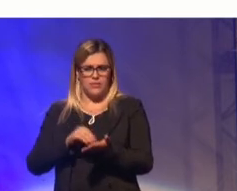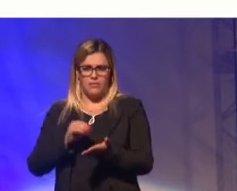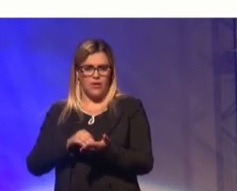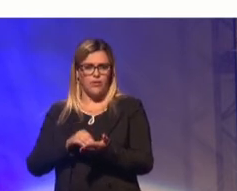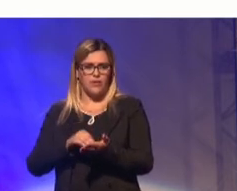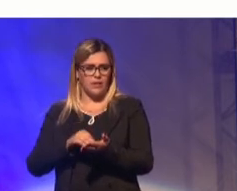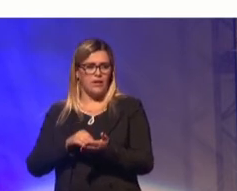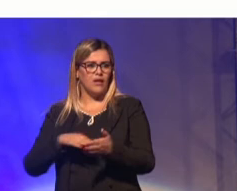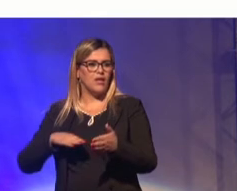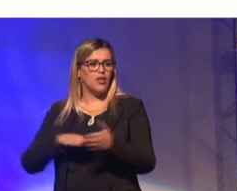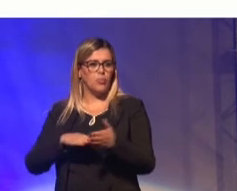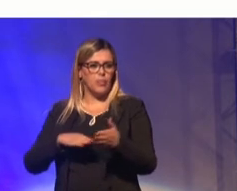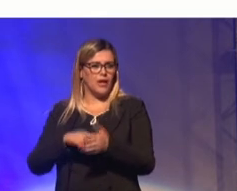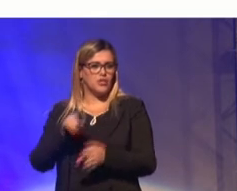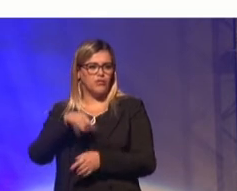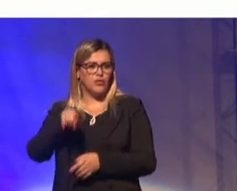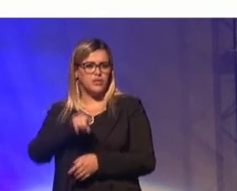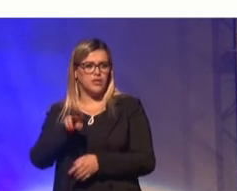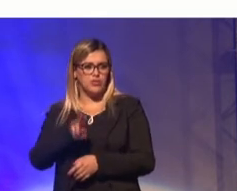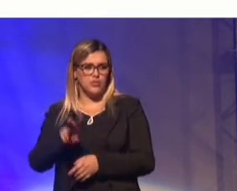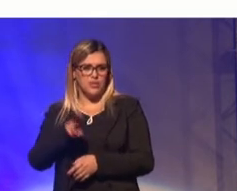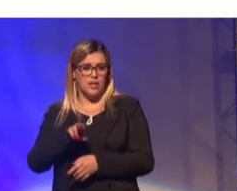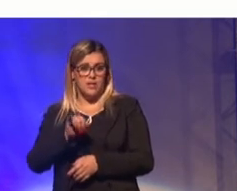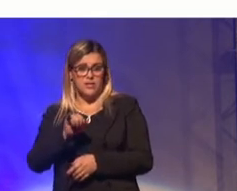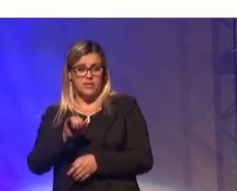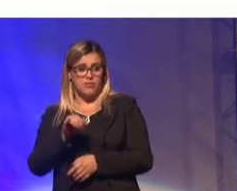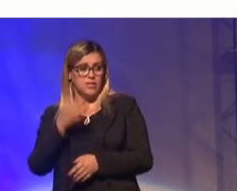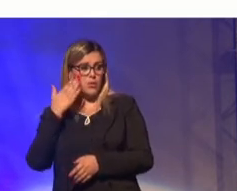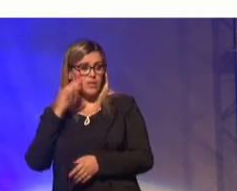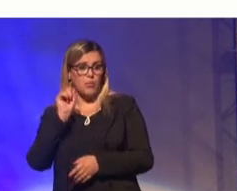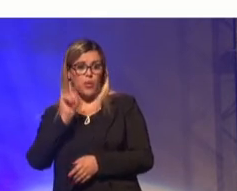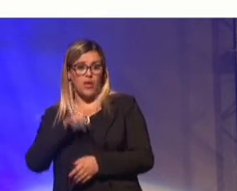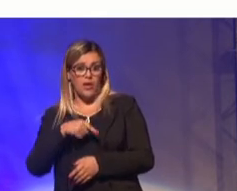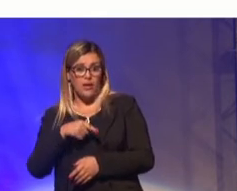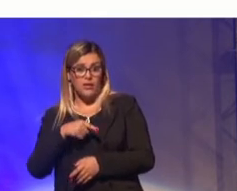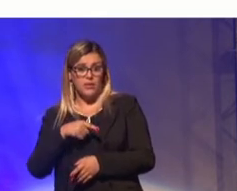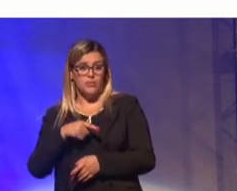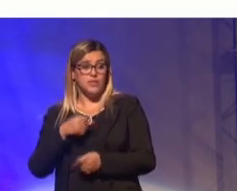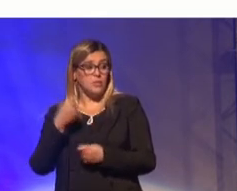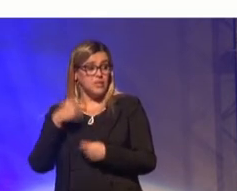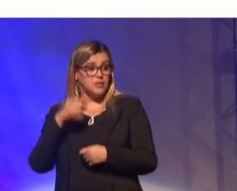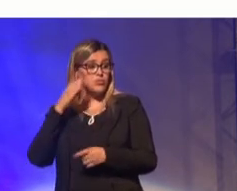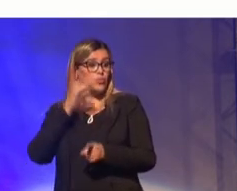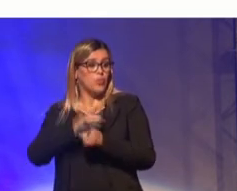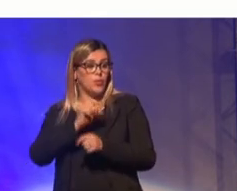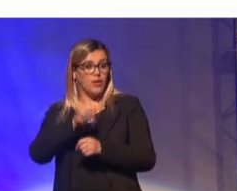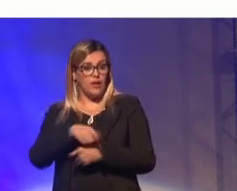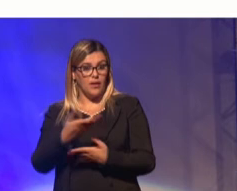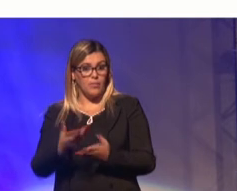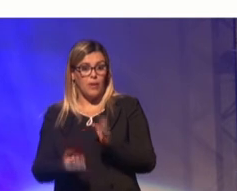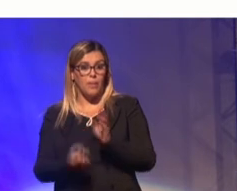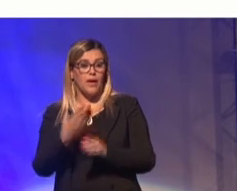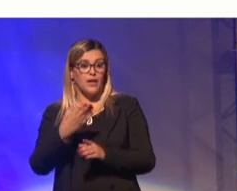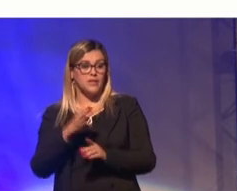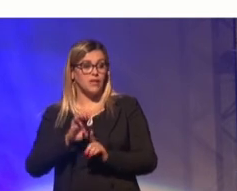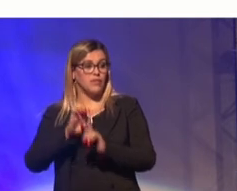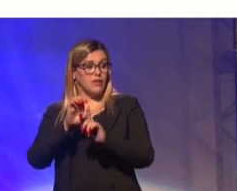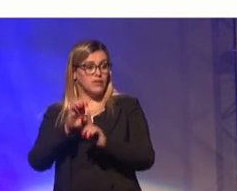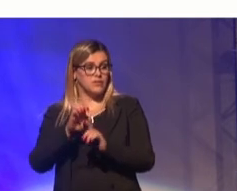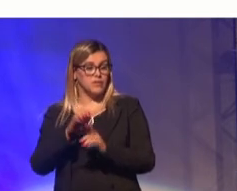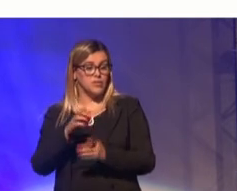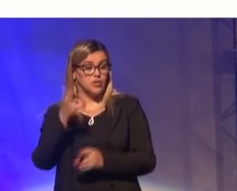que vai impedir a gente de usar. Se a gente não tem evidência, vamos trabalhar para que elas, então, apareçam, né, para que a gente tenha